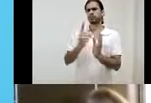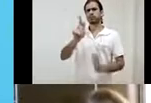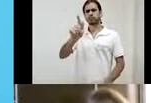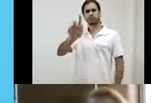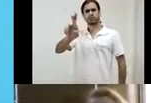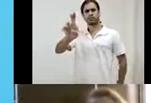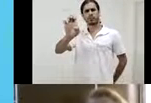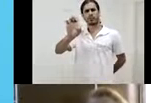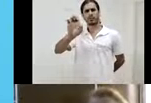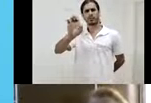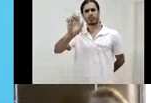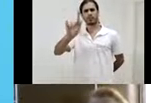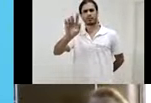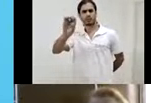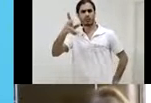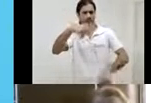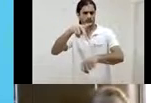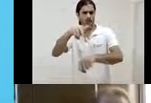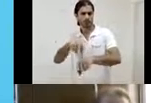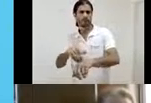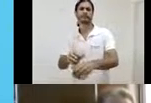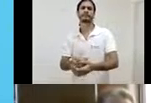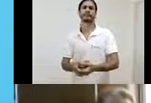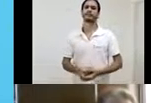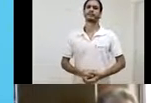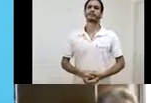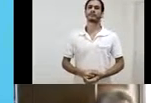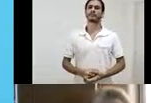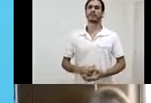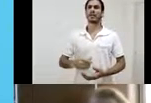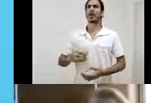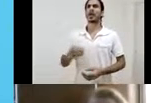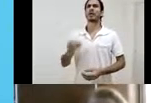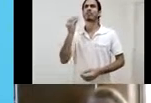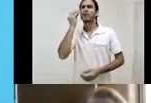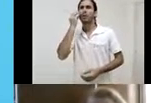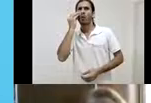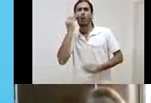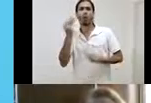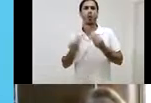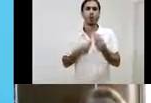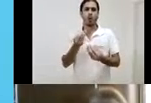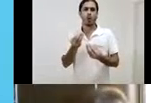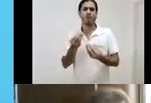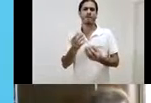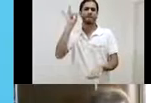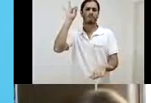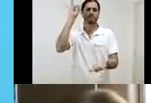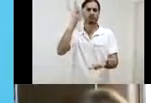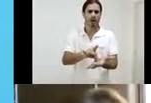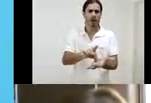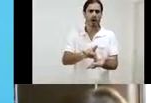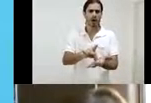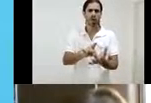acontecimentos da realidade. necessidade. Então, o logos, ele foi colocado, o